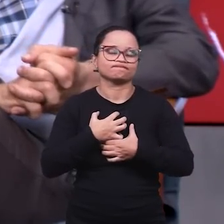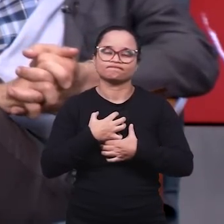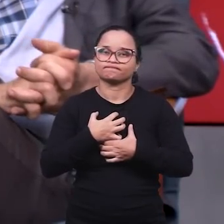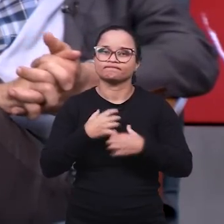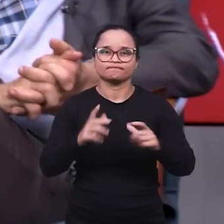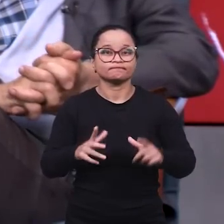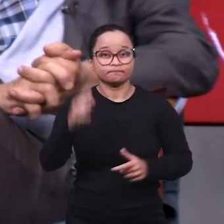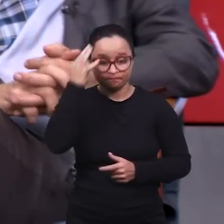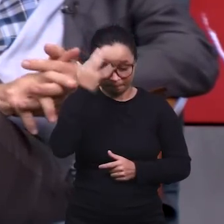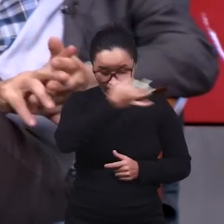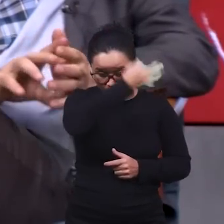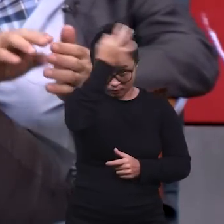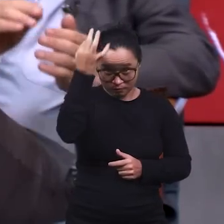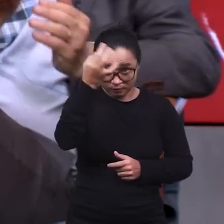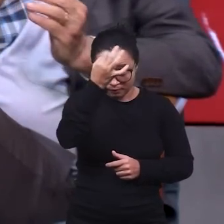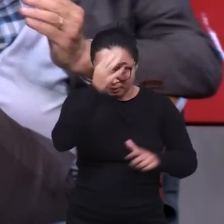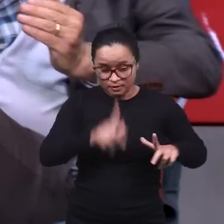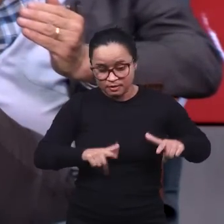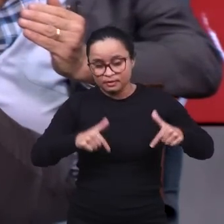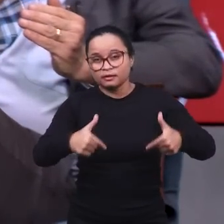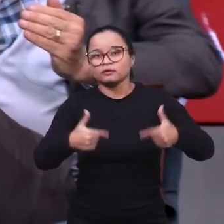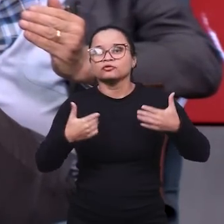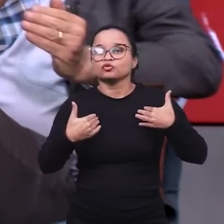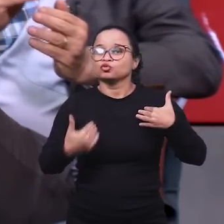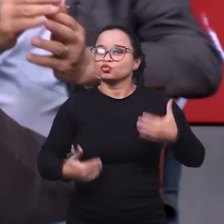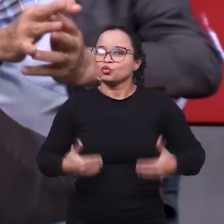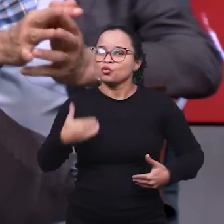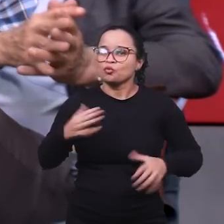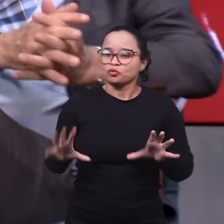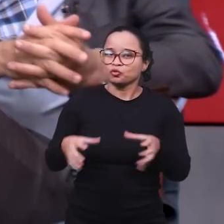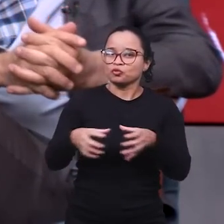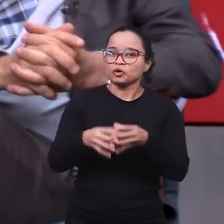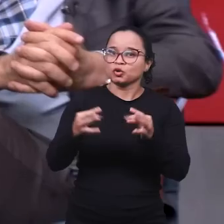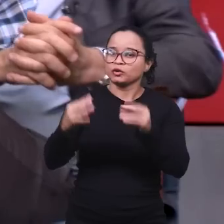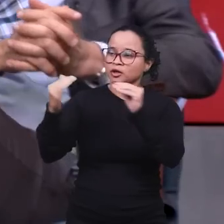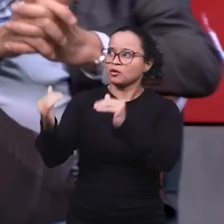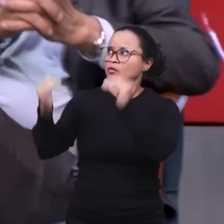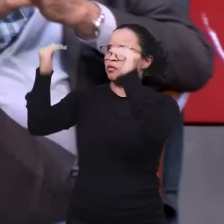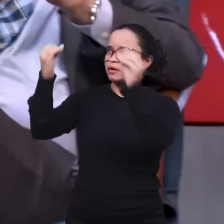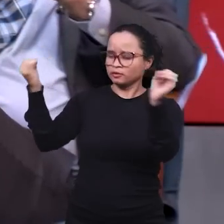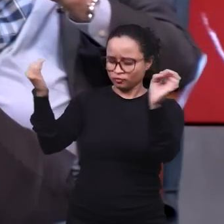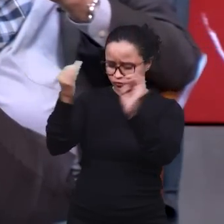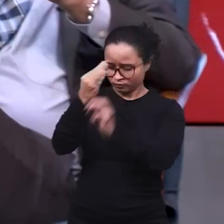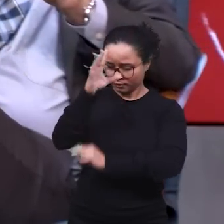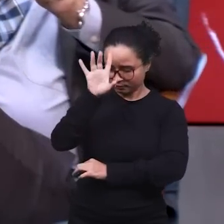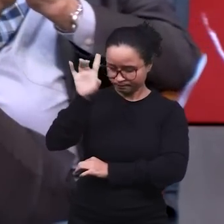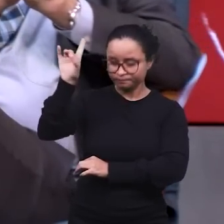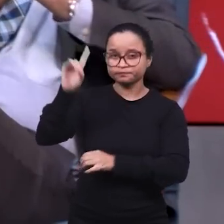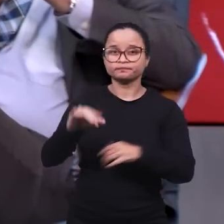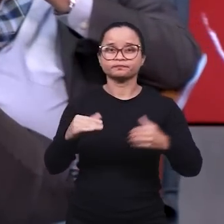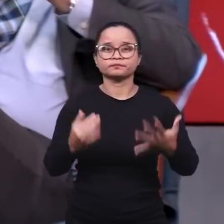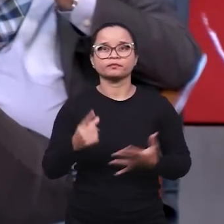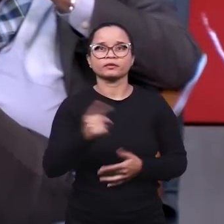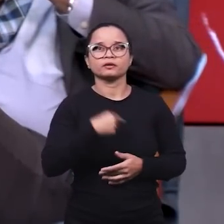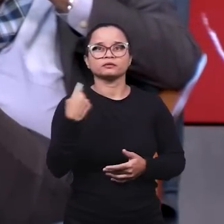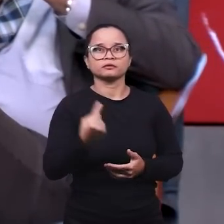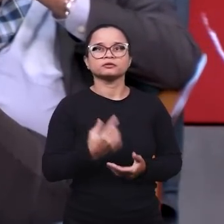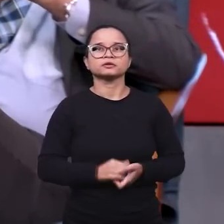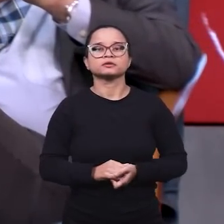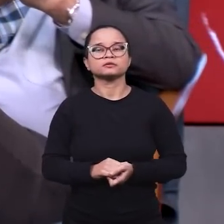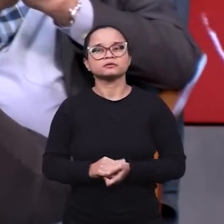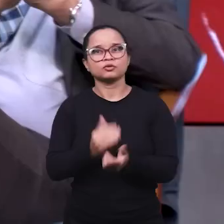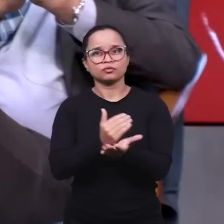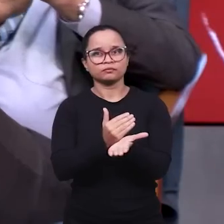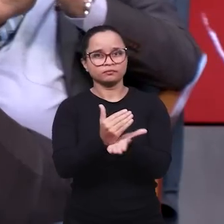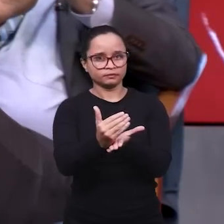Santo opera no corpo e toda honra, toda glória é para Ele. Esses dois inícios, nós estamos